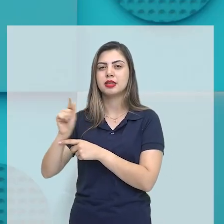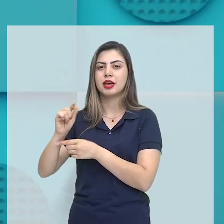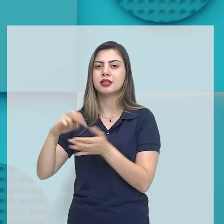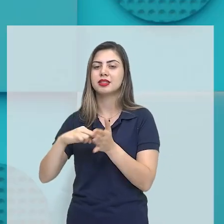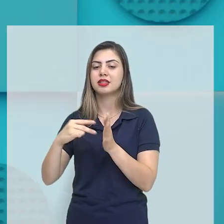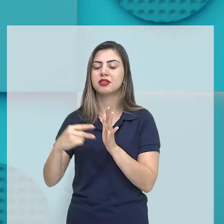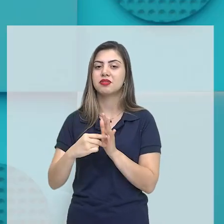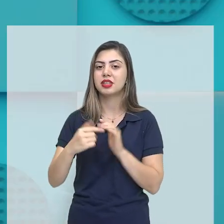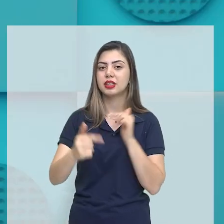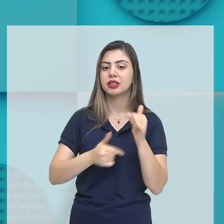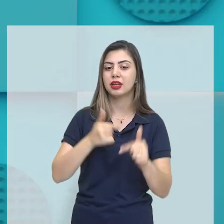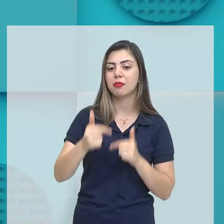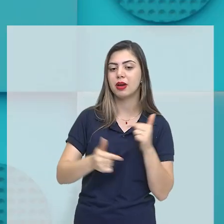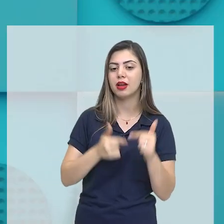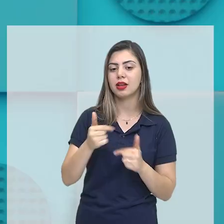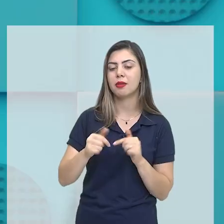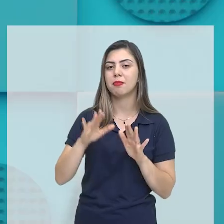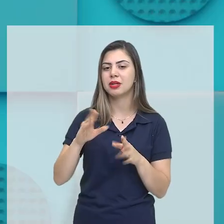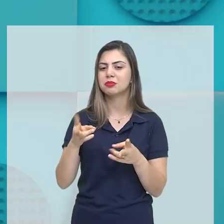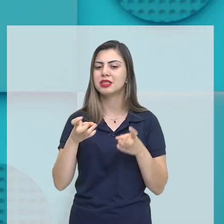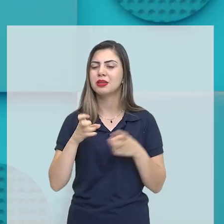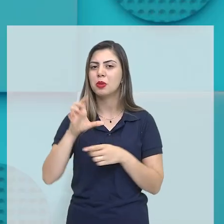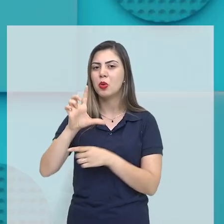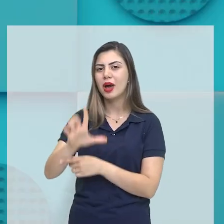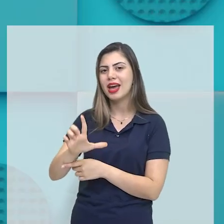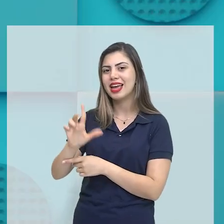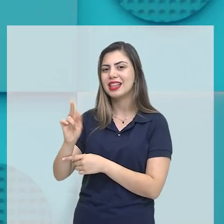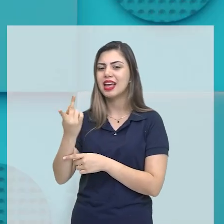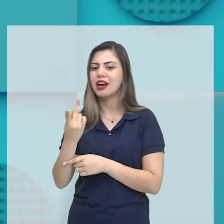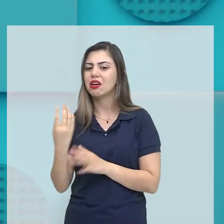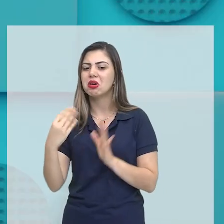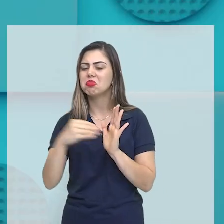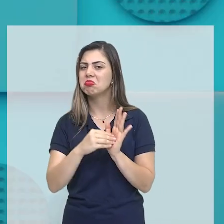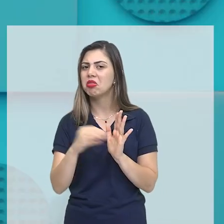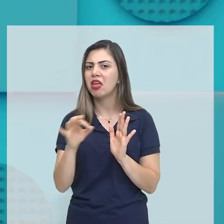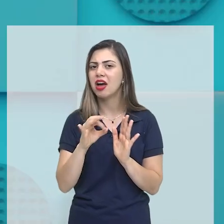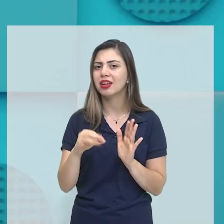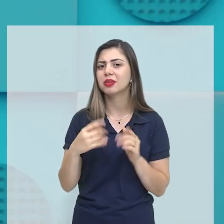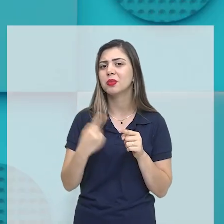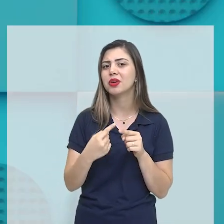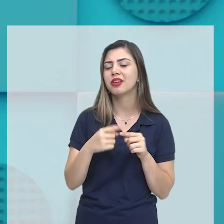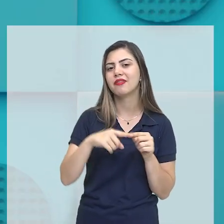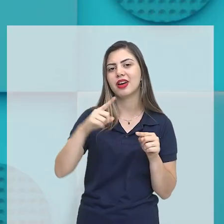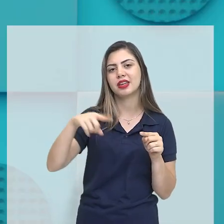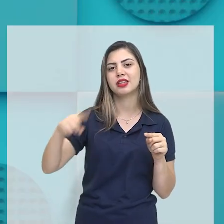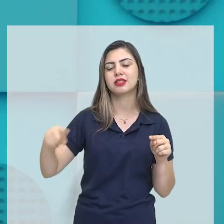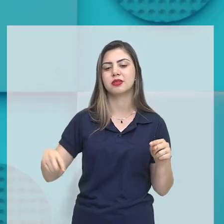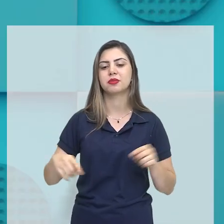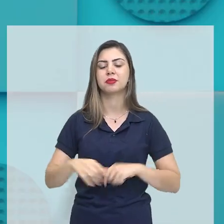uma influência aí, né? O LH, ele não é pronunciado, né? Então,